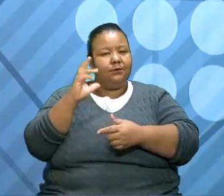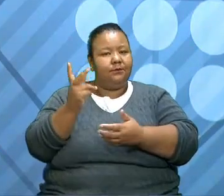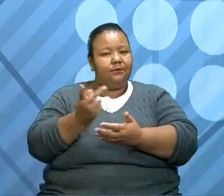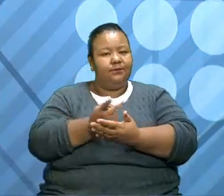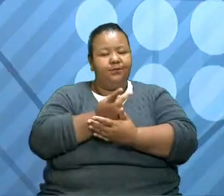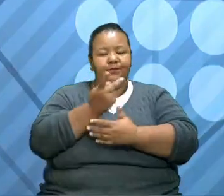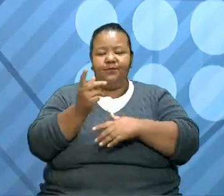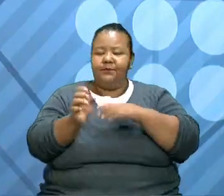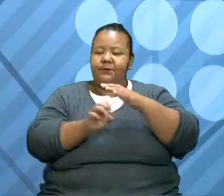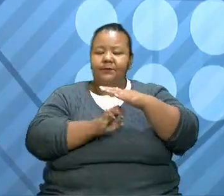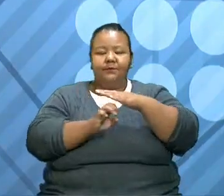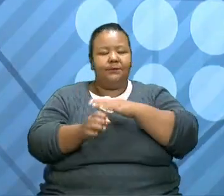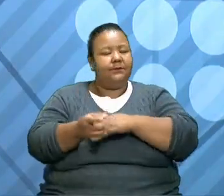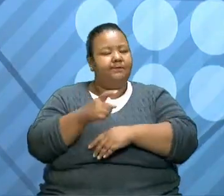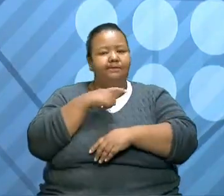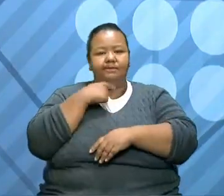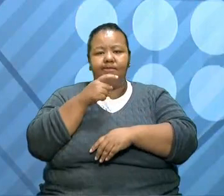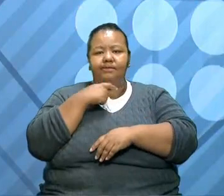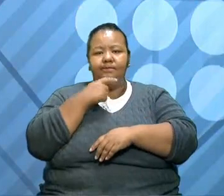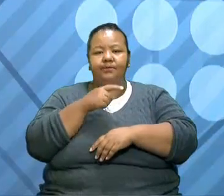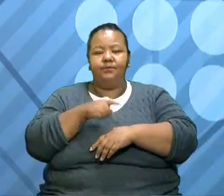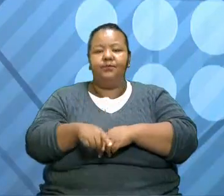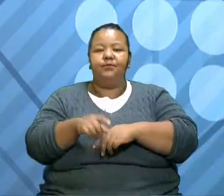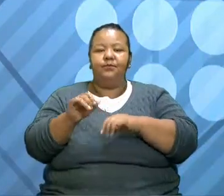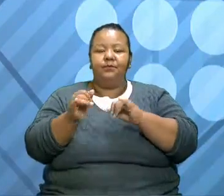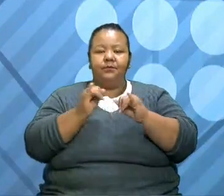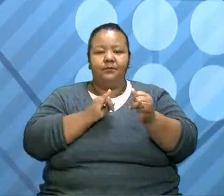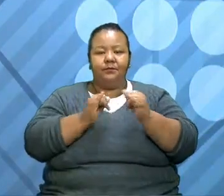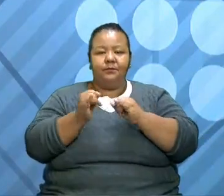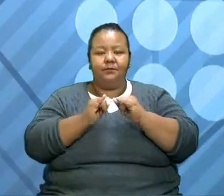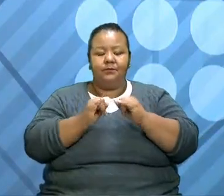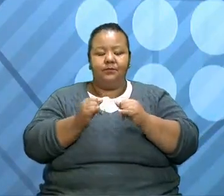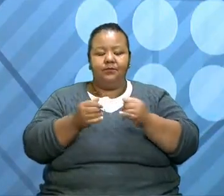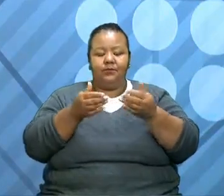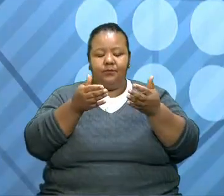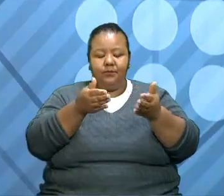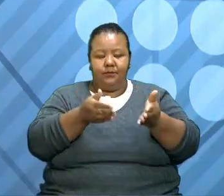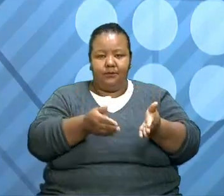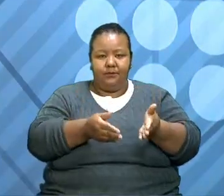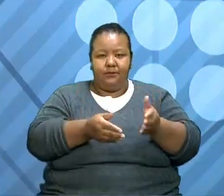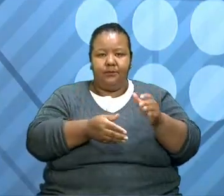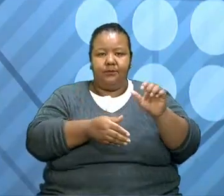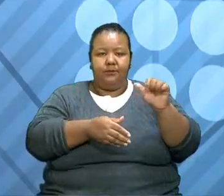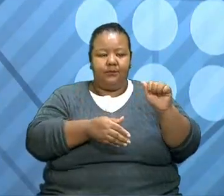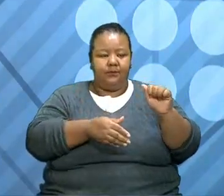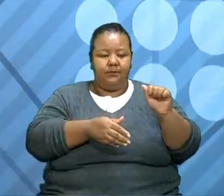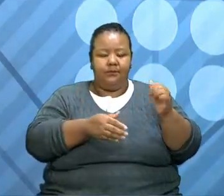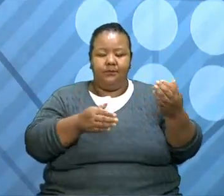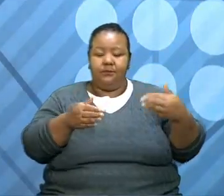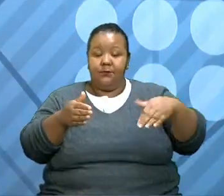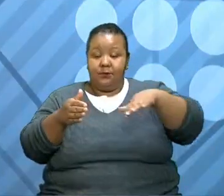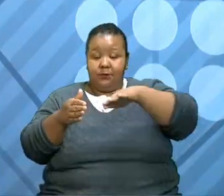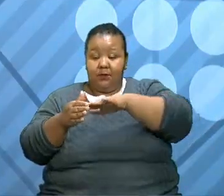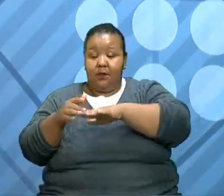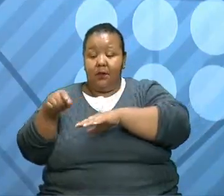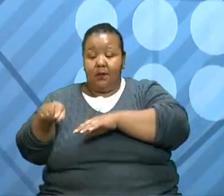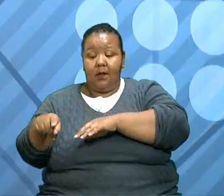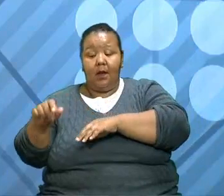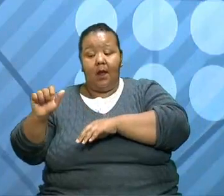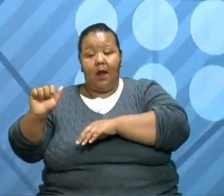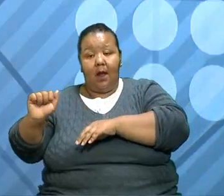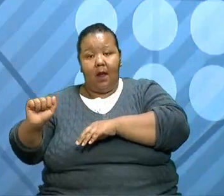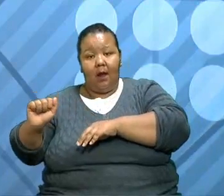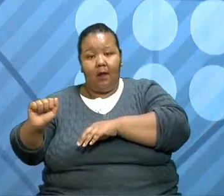empresa, de maneira nenhuma. A informação que foi dada é A, tem que chegar a informação A, e